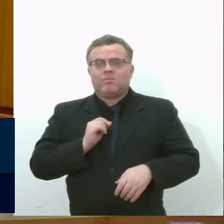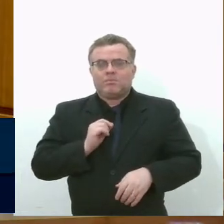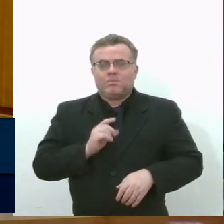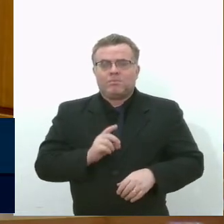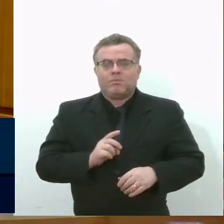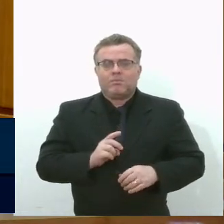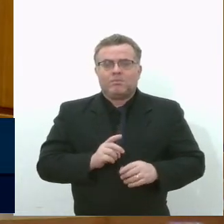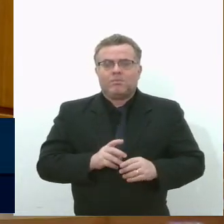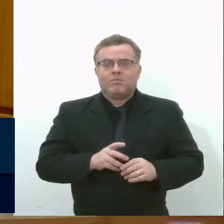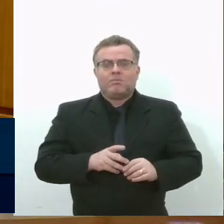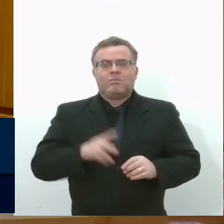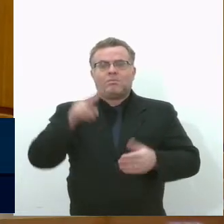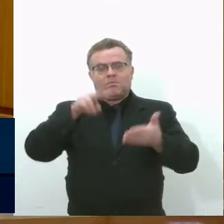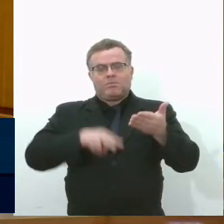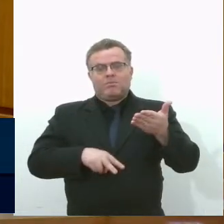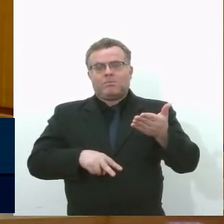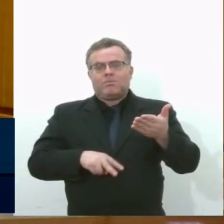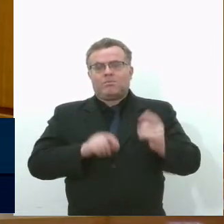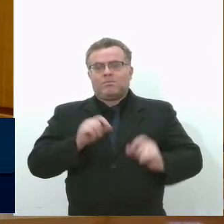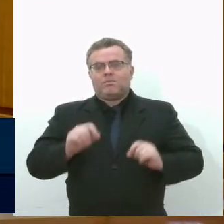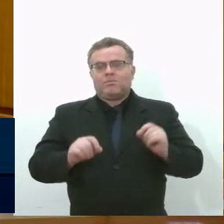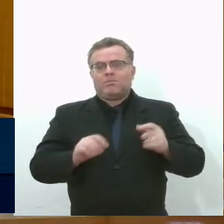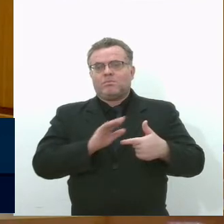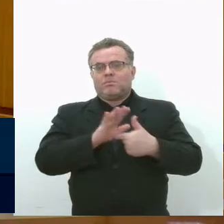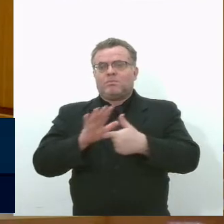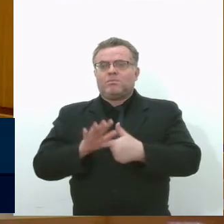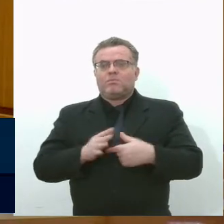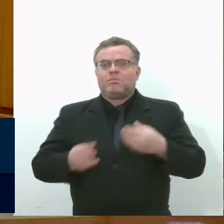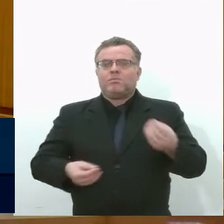matéria, observei que há